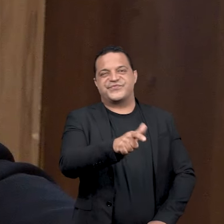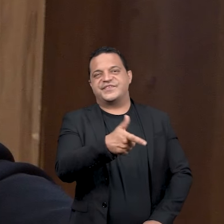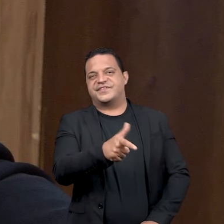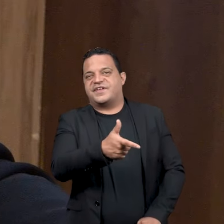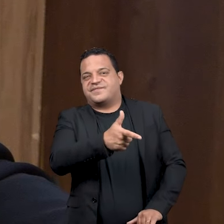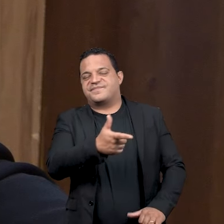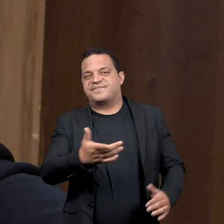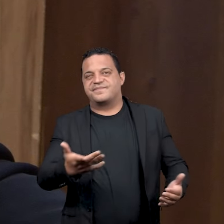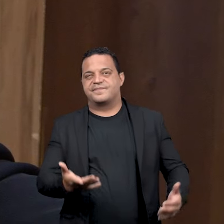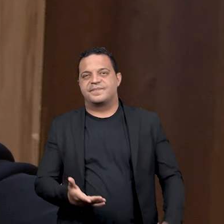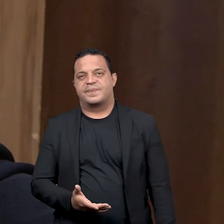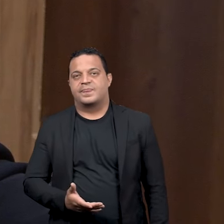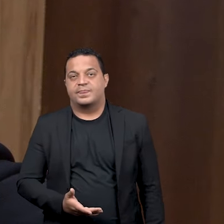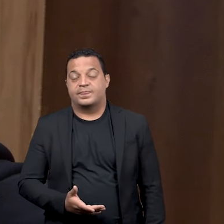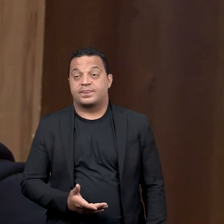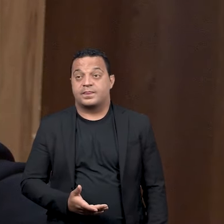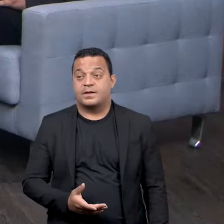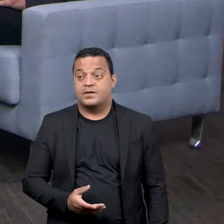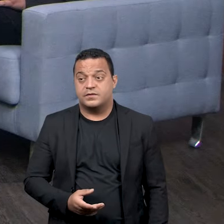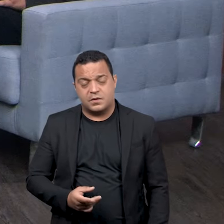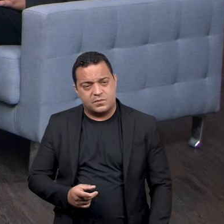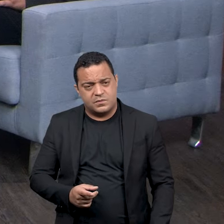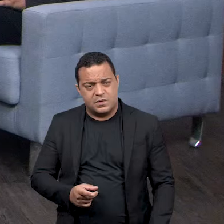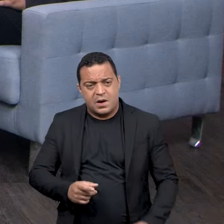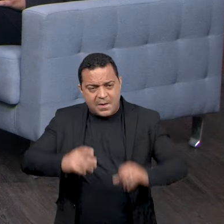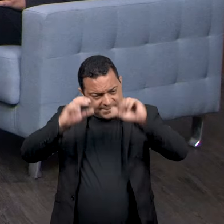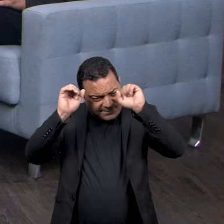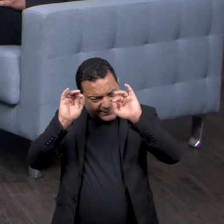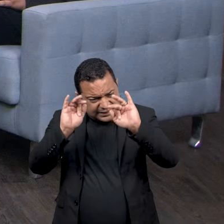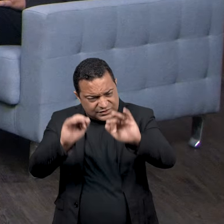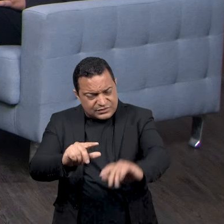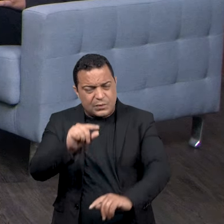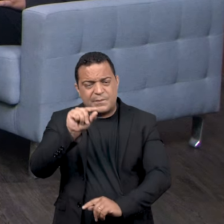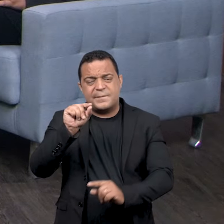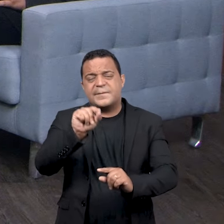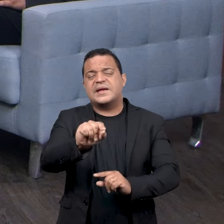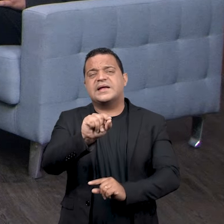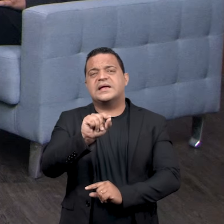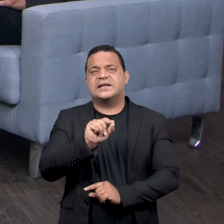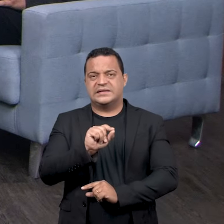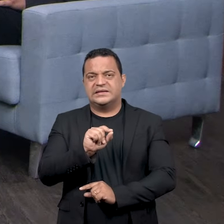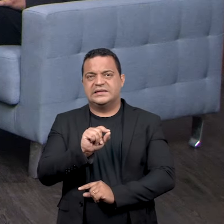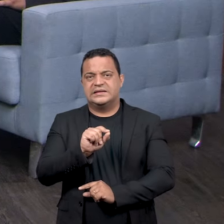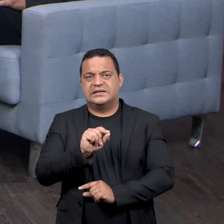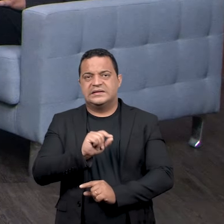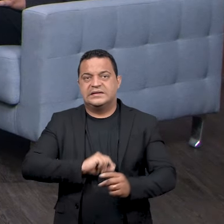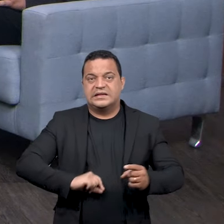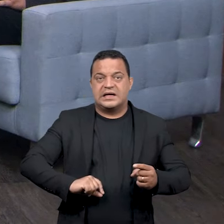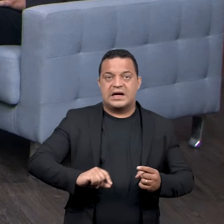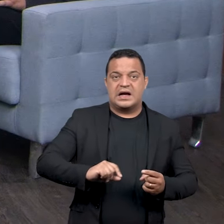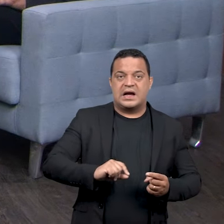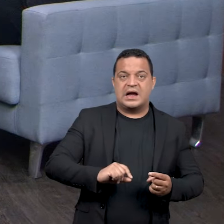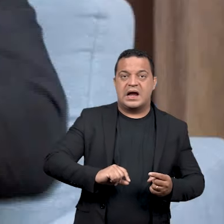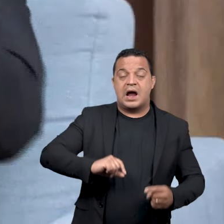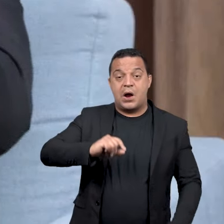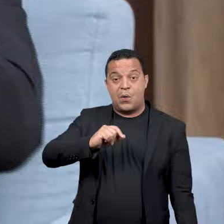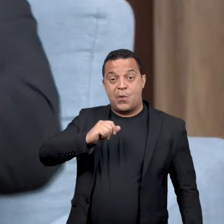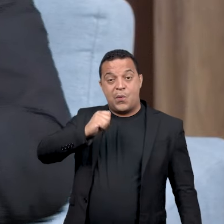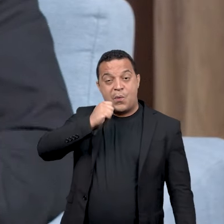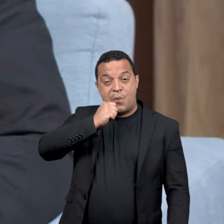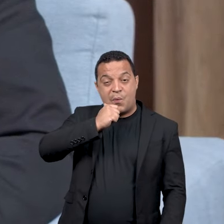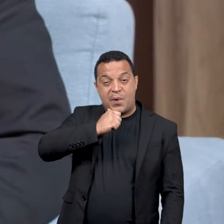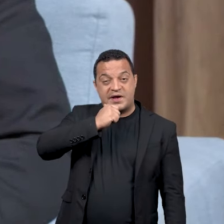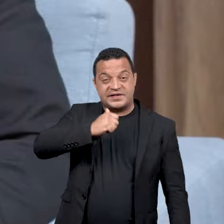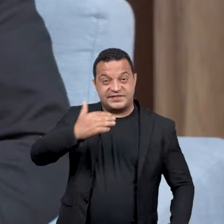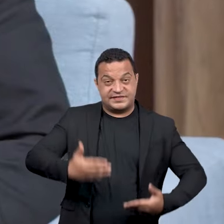né? Glória a Deus. Muito pelo contrário. E foi uma bênção também, sabe para quem, pastor Winston? Foi uma bênção para nossa irmã Sônia, lá da